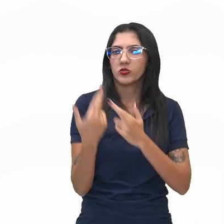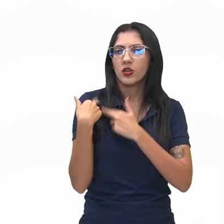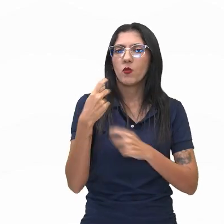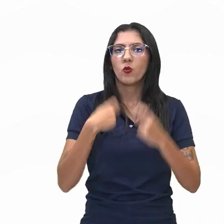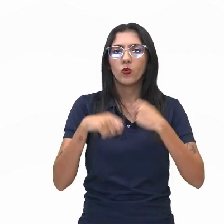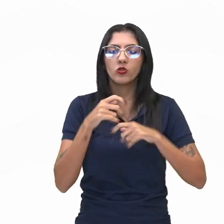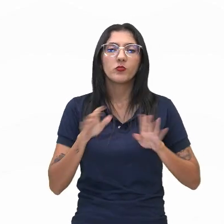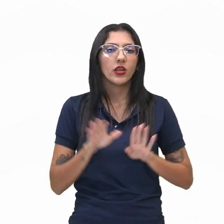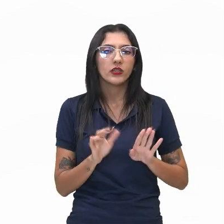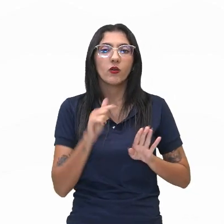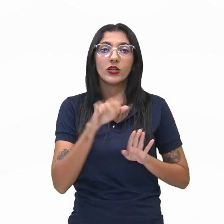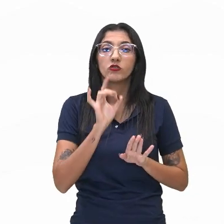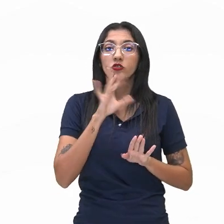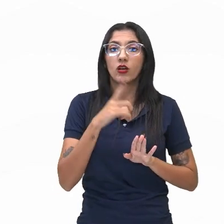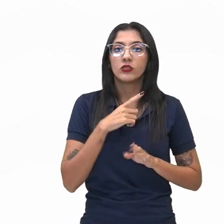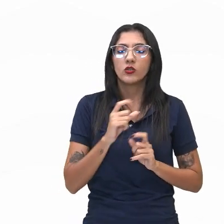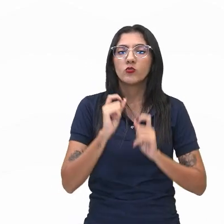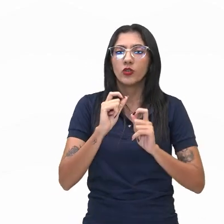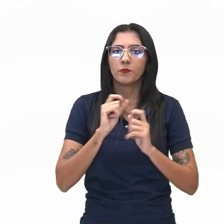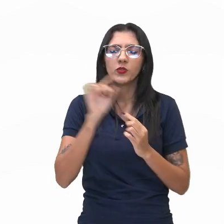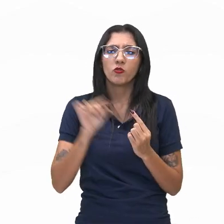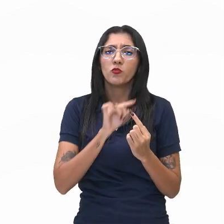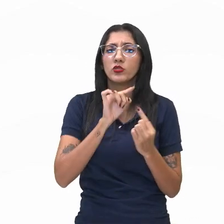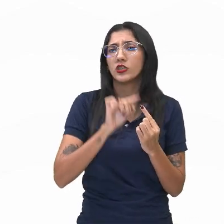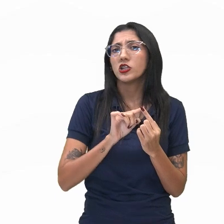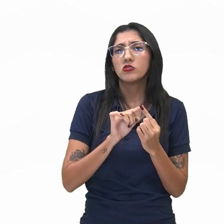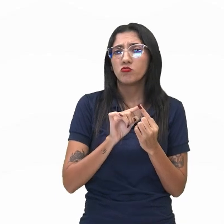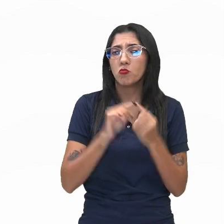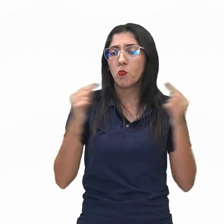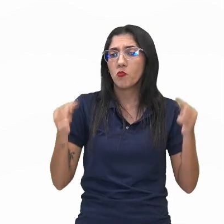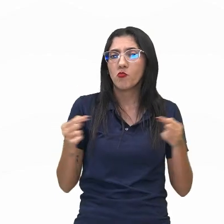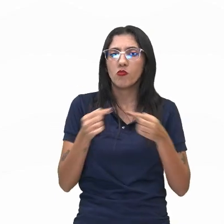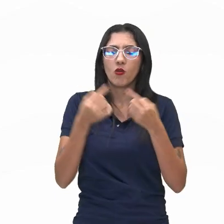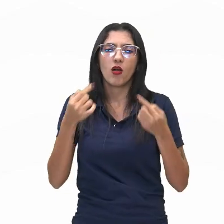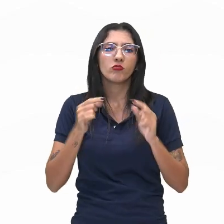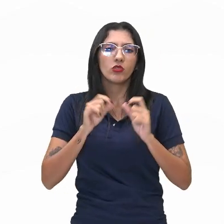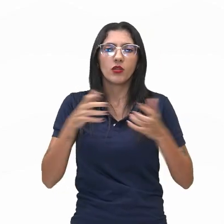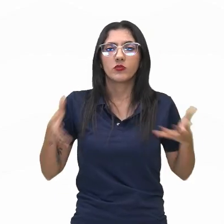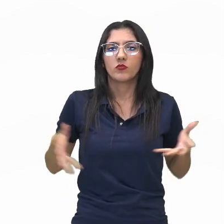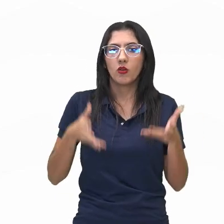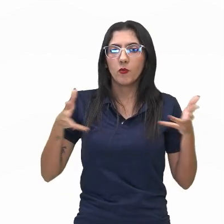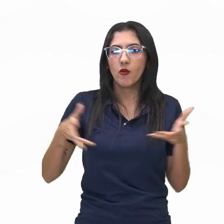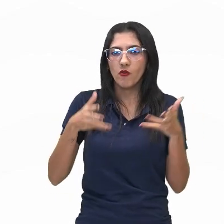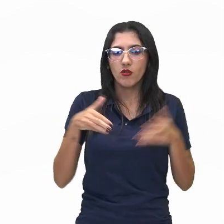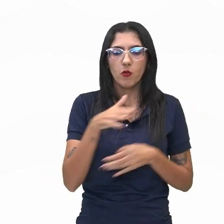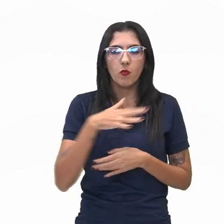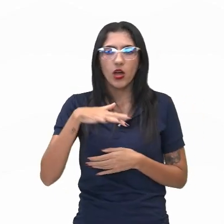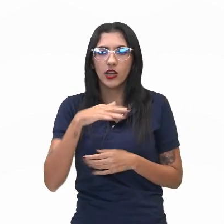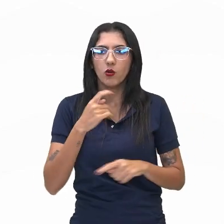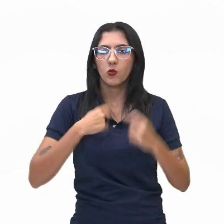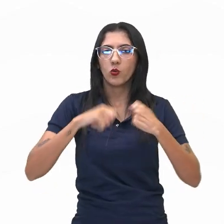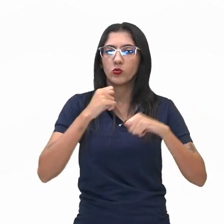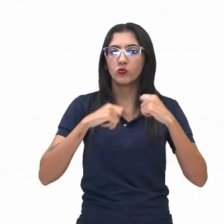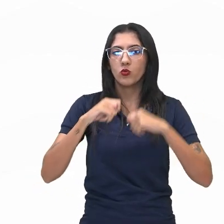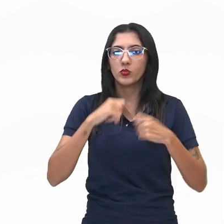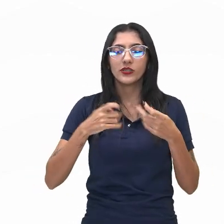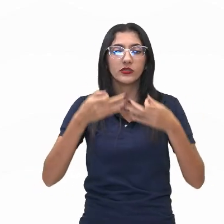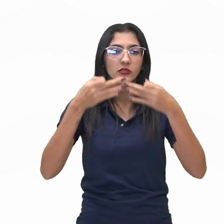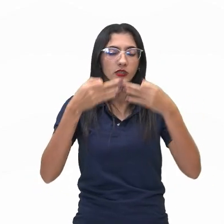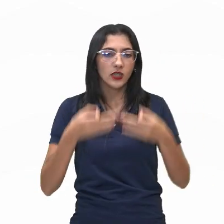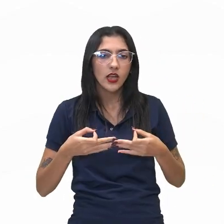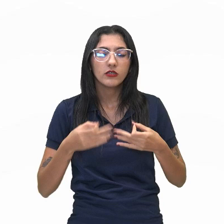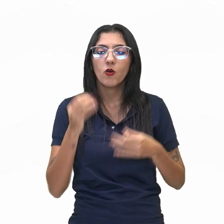só compartilha o quê? Um objetivo comum, né, de promover aí um ambiente econômico mais justo